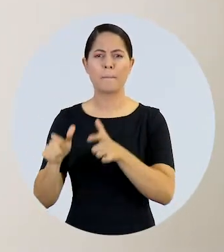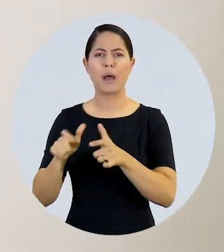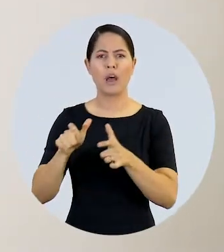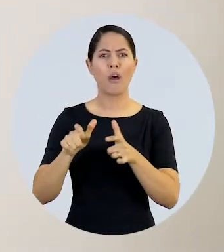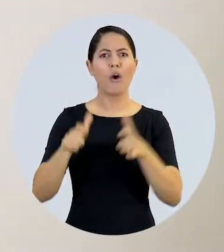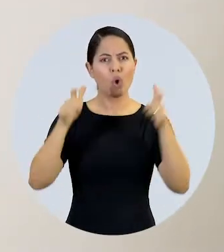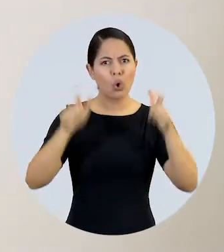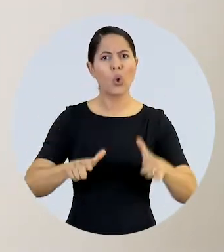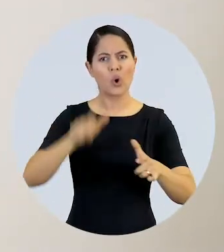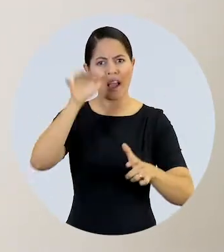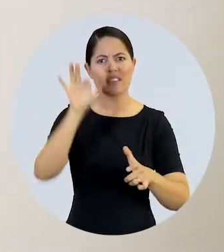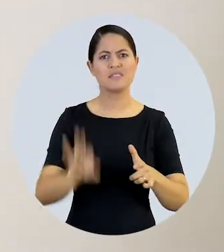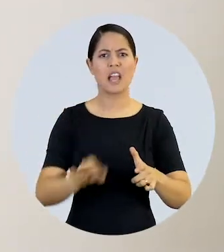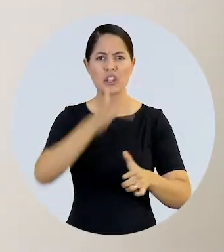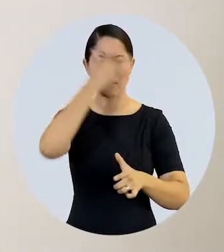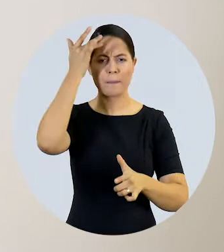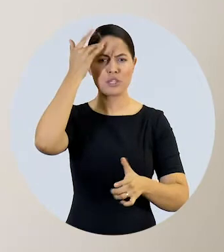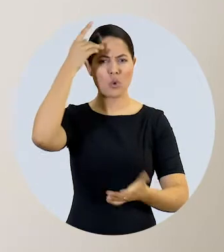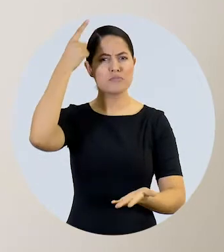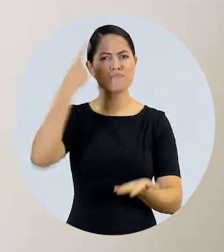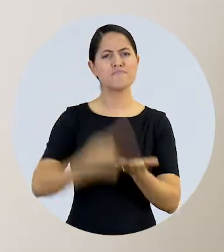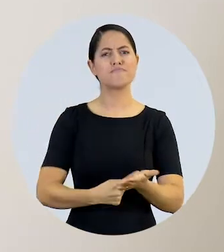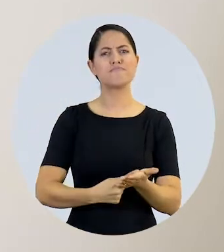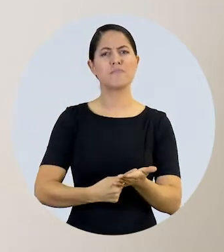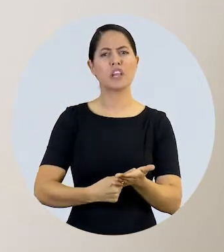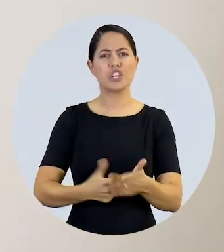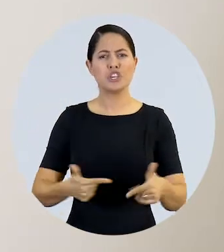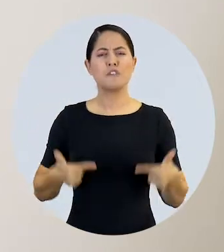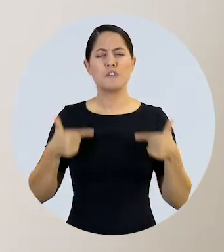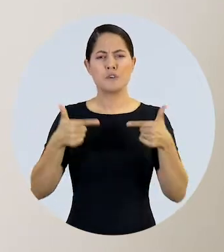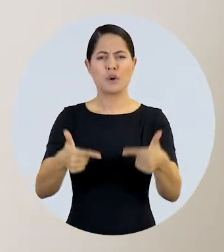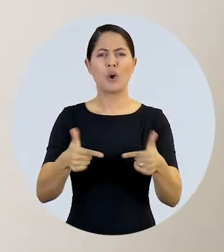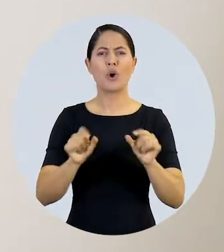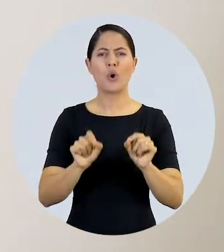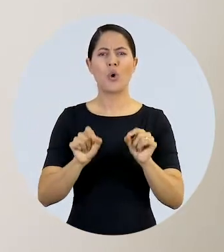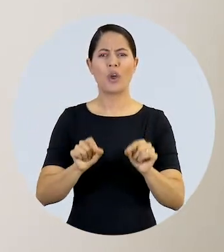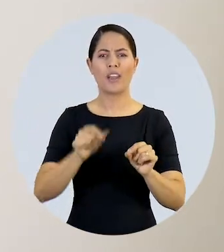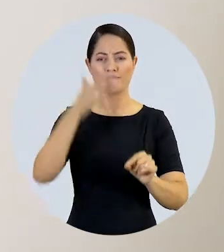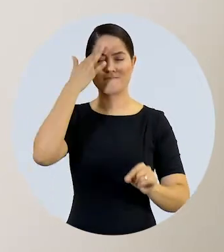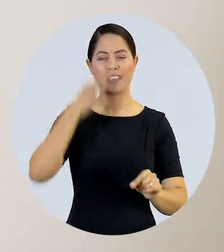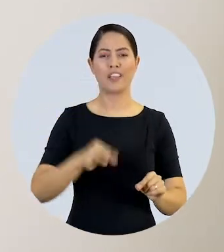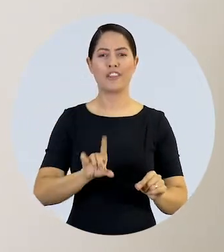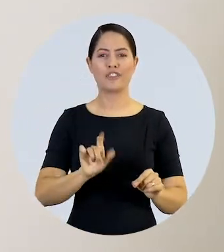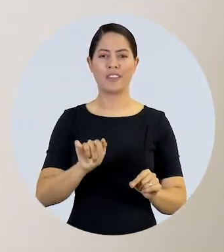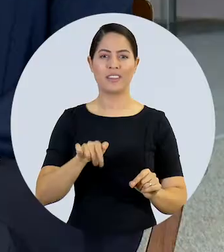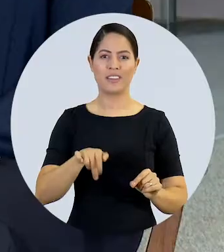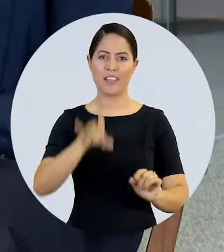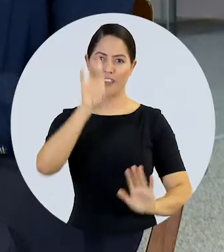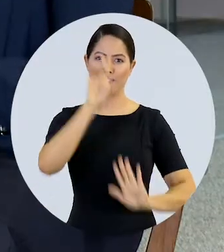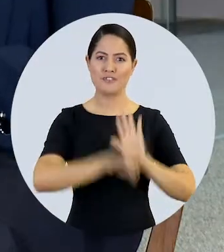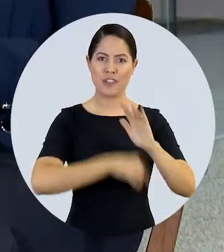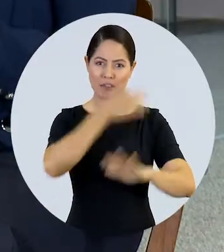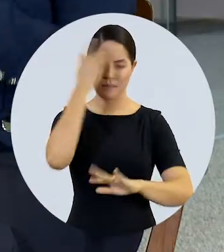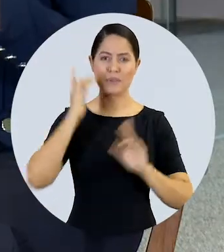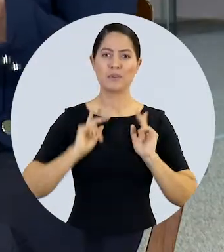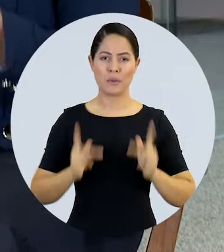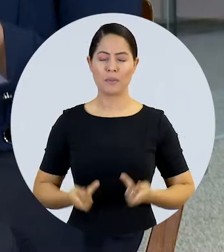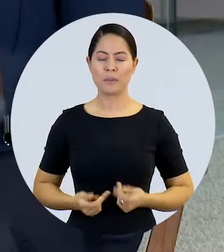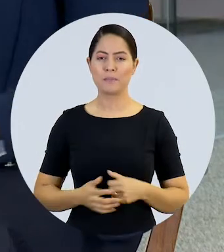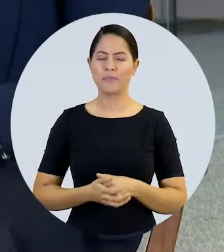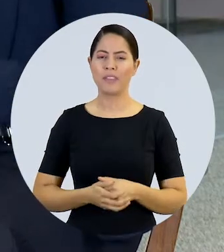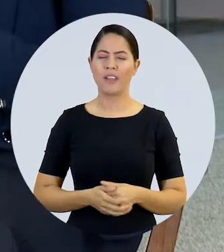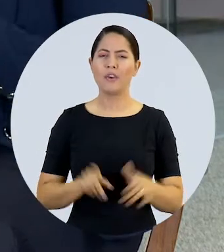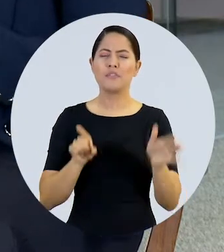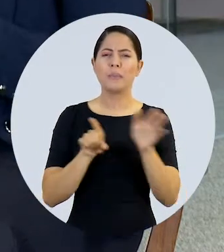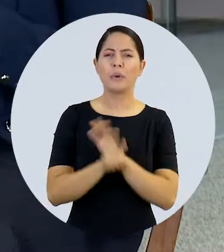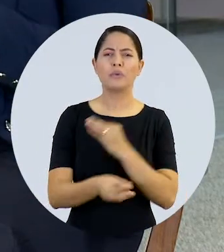as pessoas que estejam comprometidas com a dignidade da pessoa humana. Eu ia até te perguntar qual o cenário